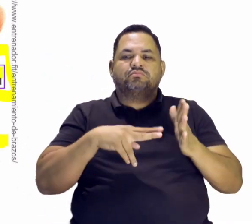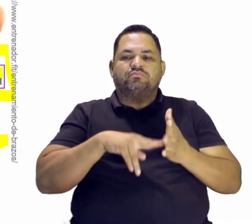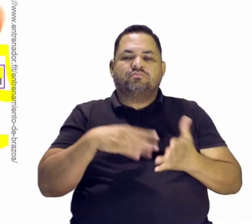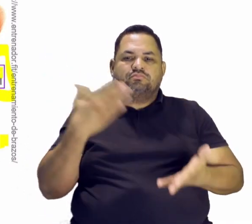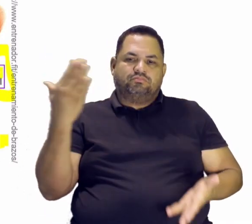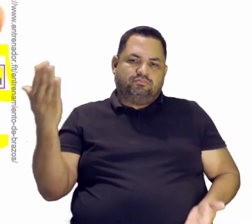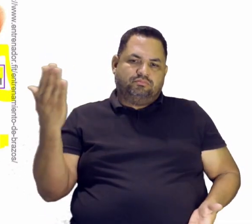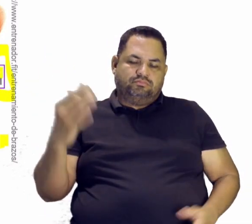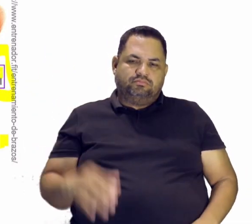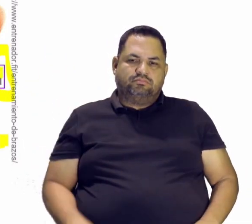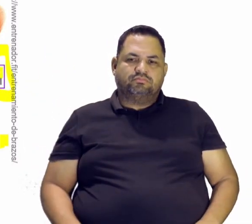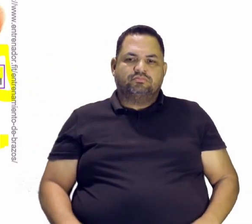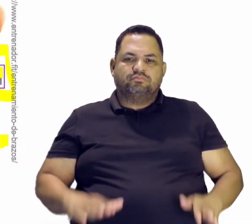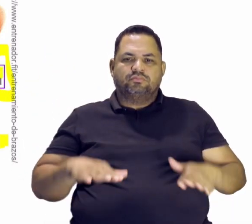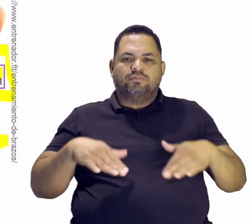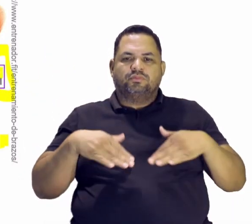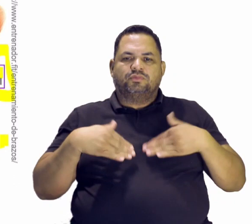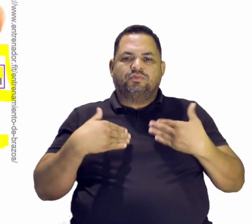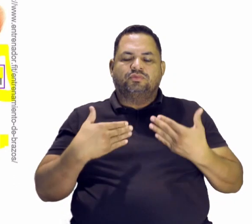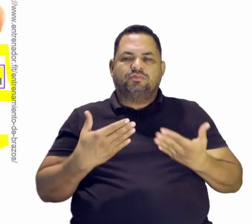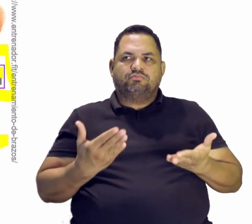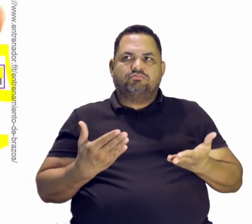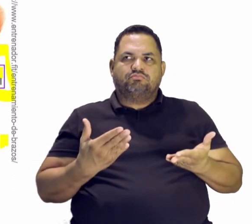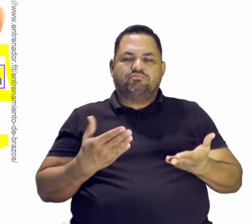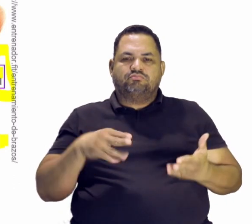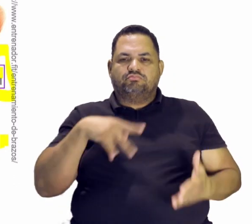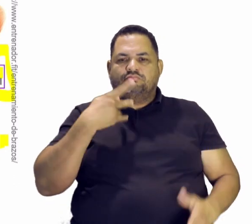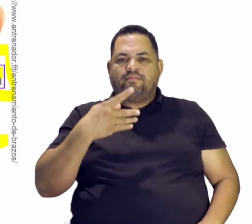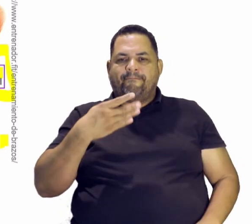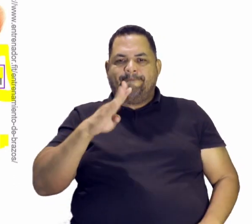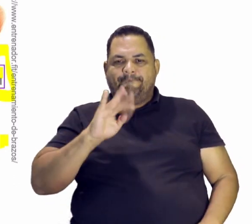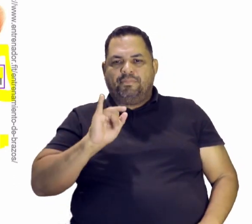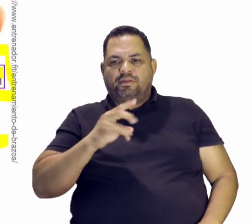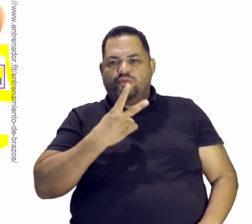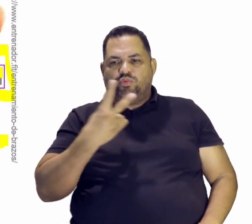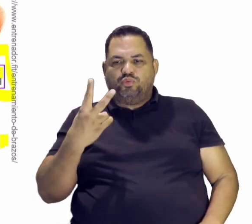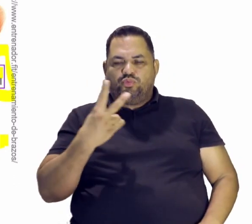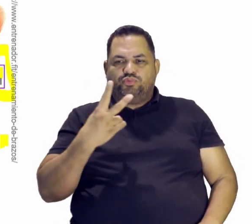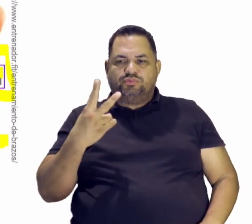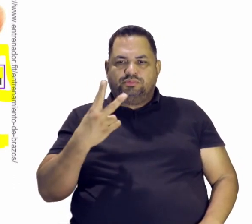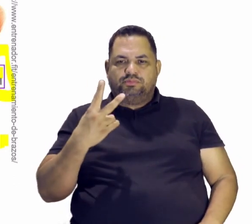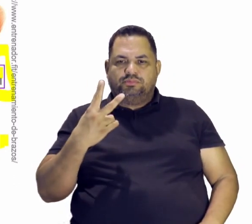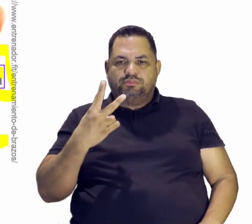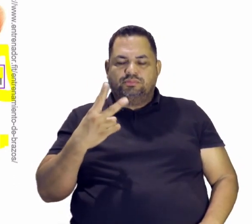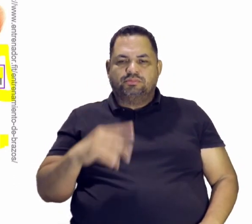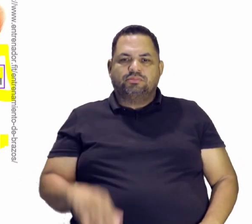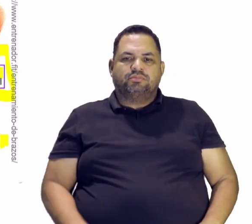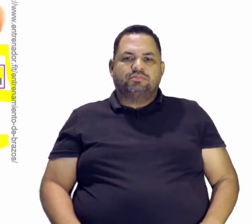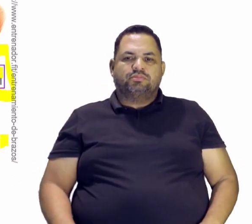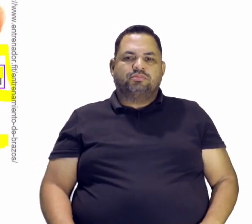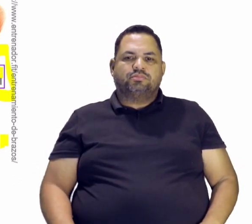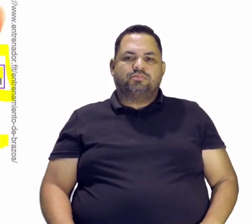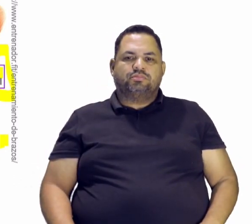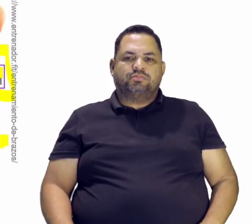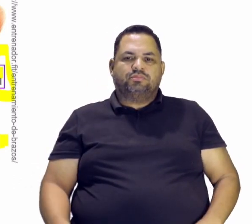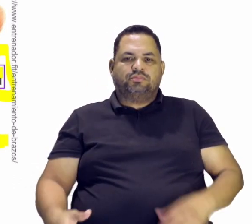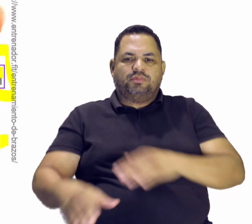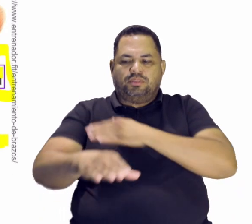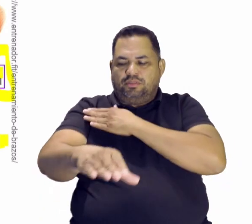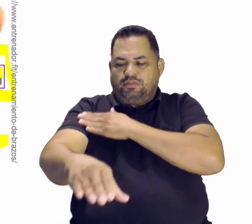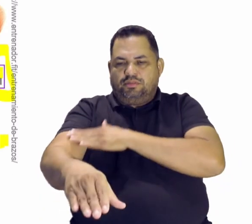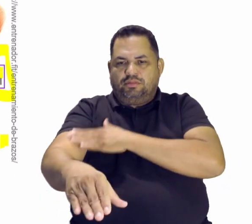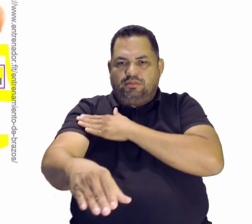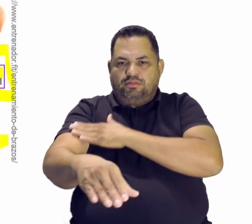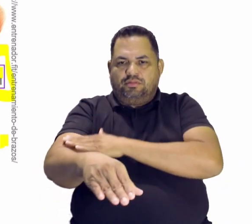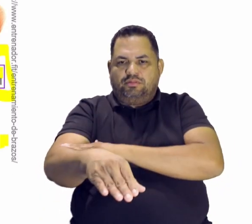tríceps? Quando eu falo bi, são 2 músculos. Então, para eu fazer essa estrutura aqui do